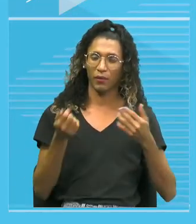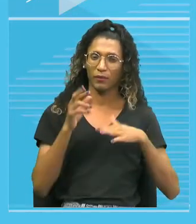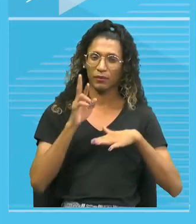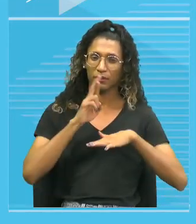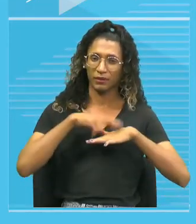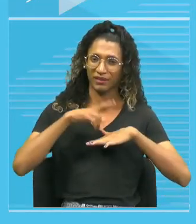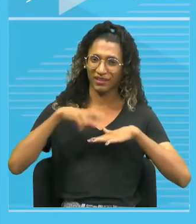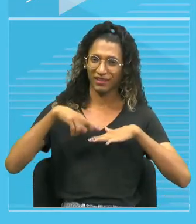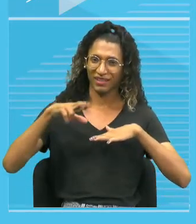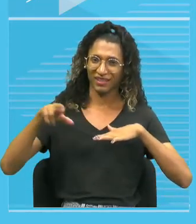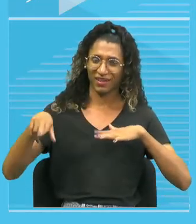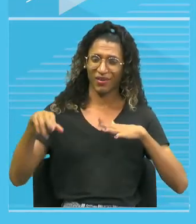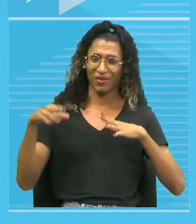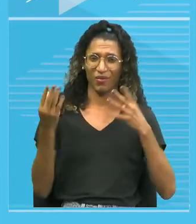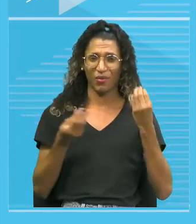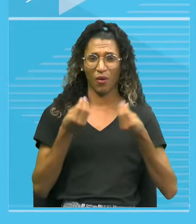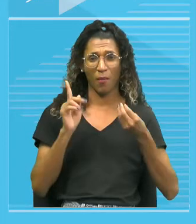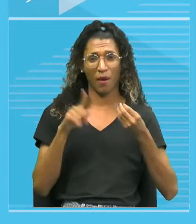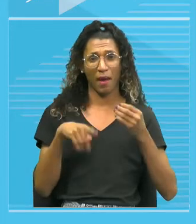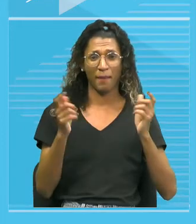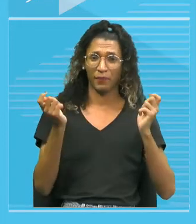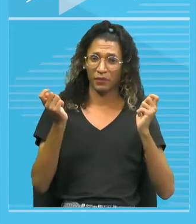radiação, ela